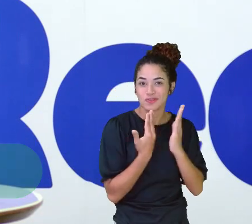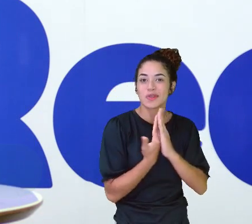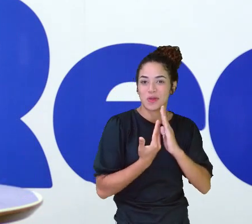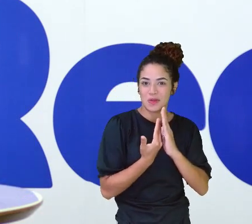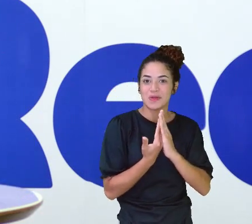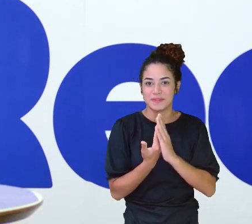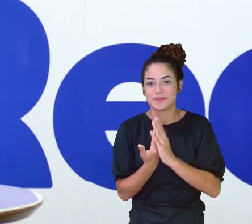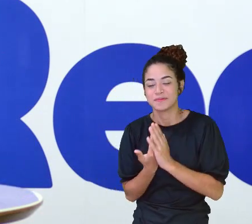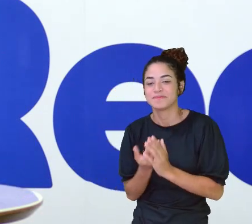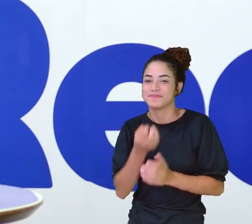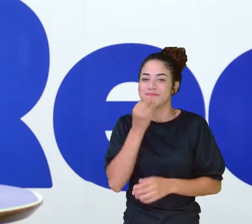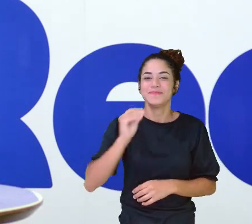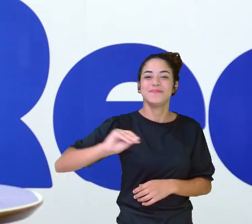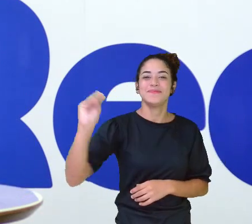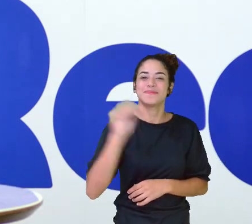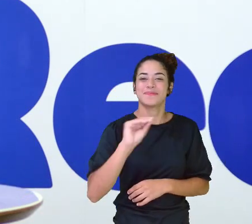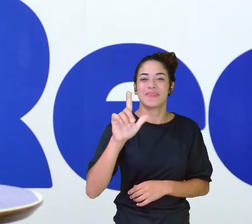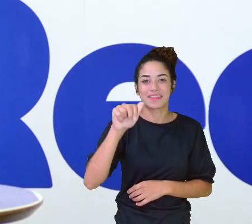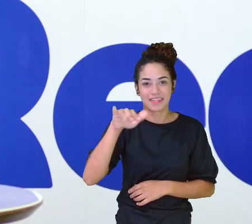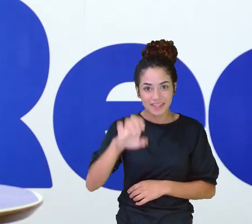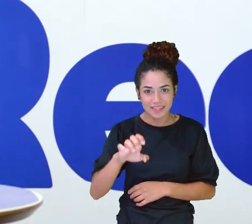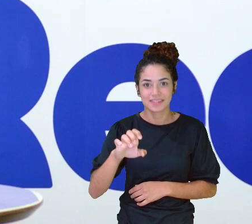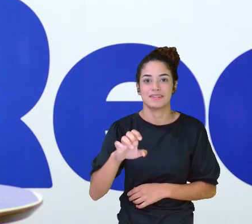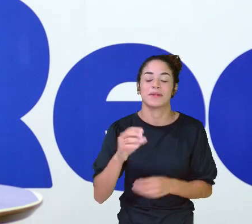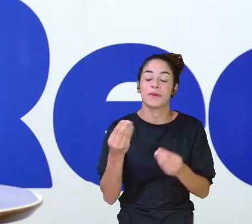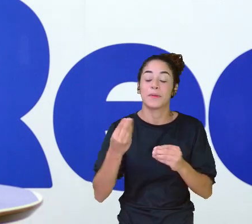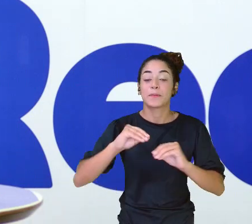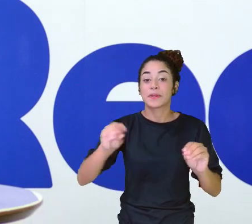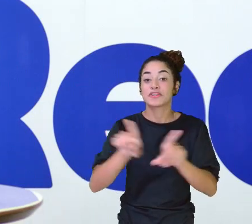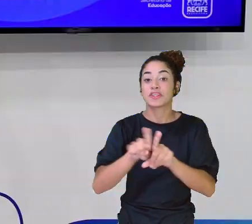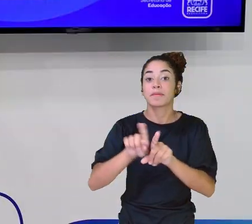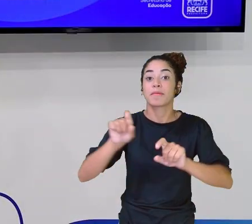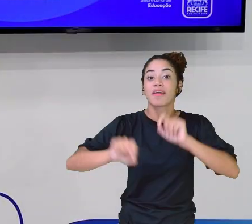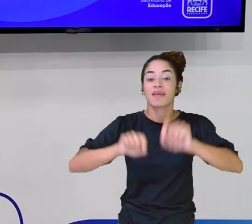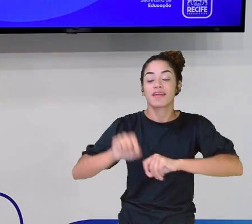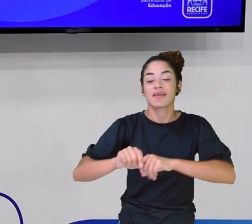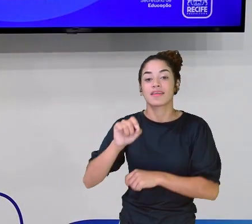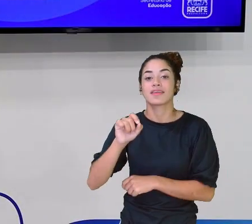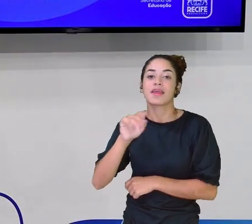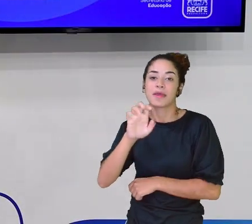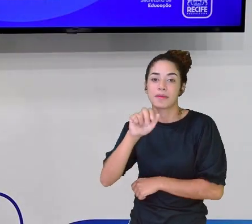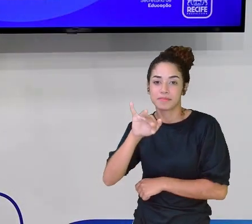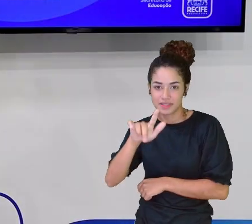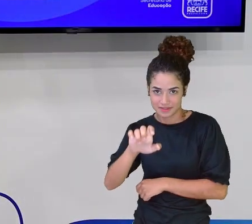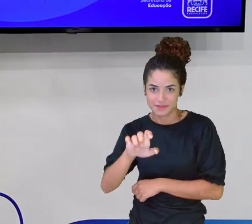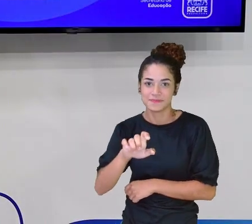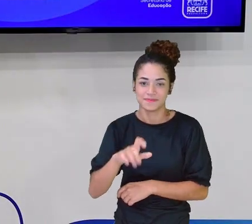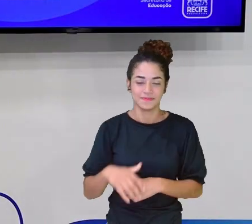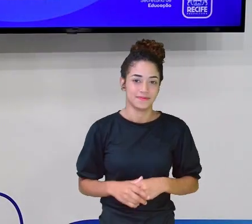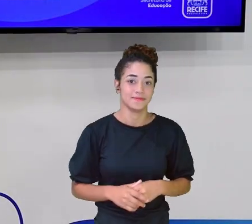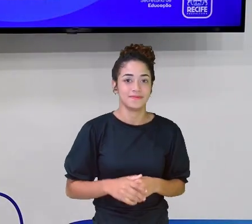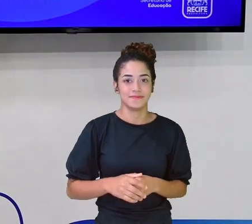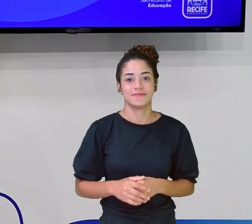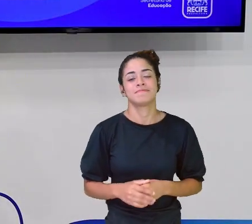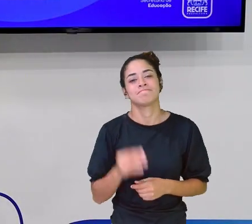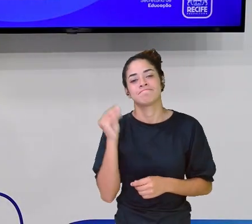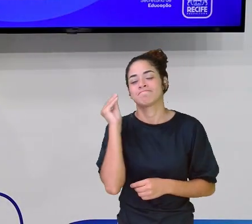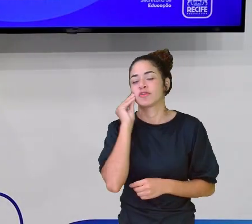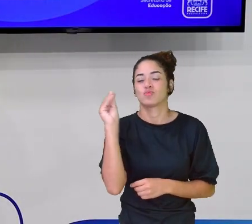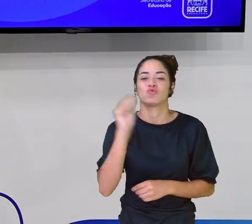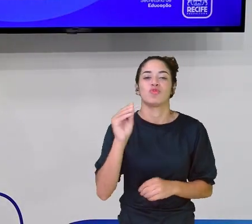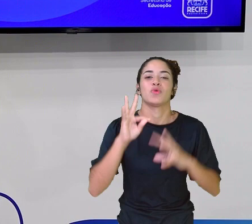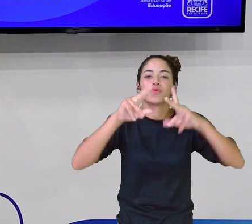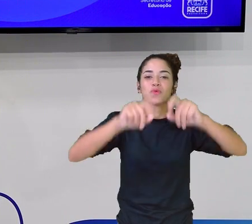escola. Silva, né? Então, beijo, tia Alane. Beijo para todo mundo da escola, para a tia Alane, né? Beijo, né, para todos